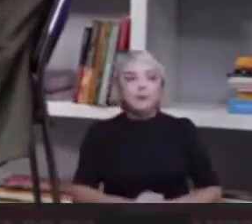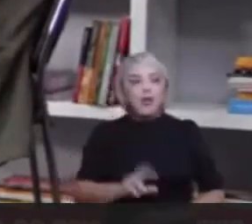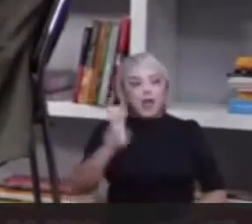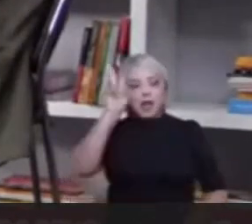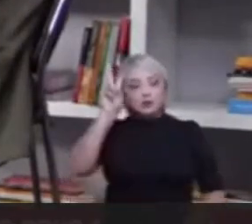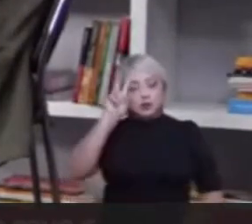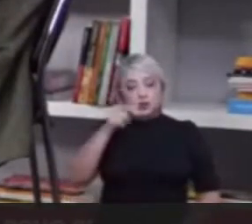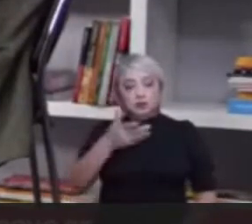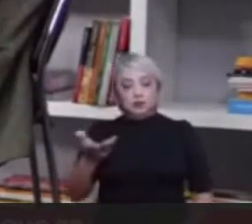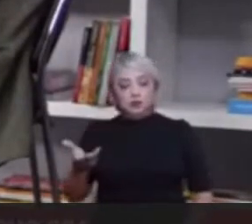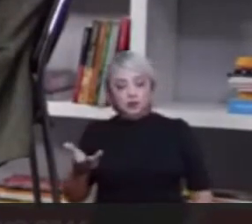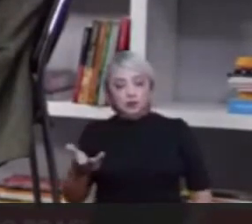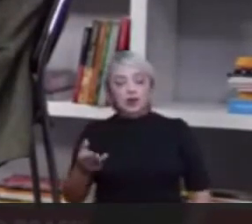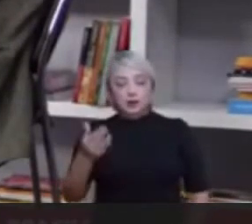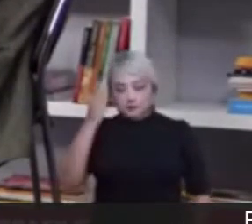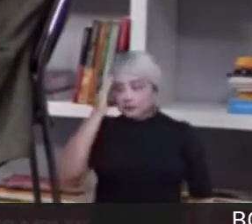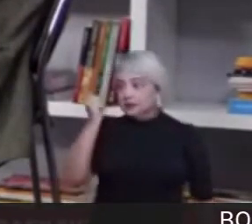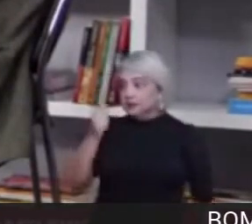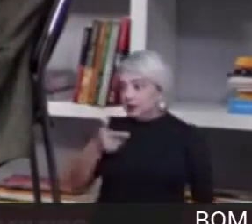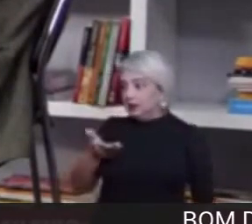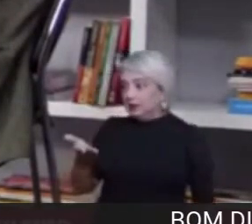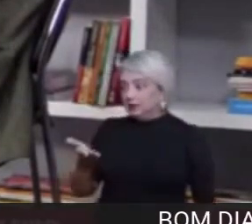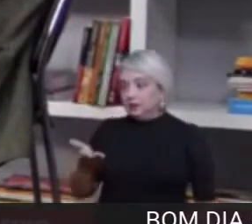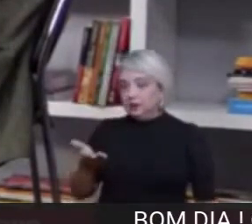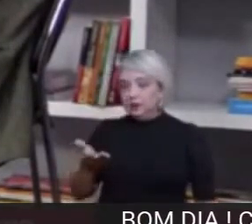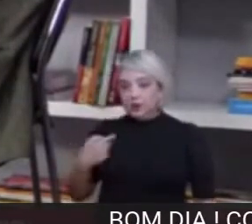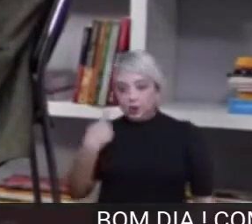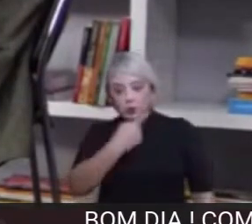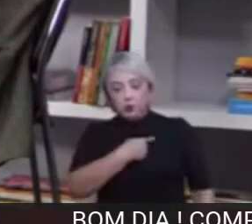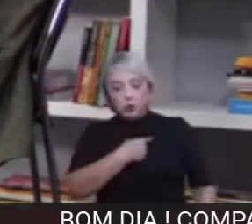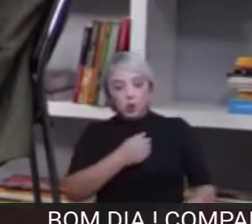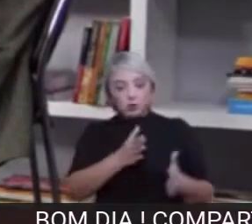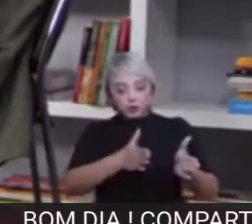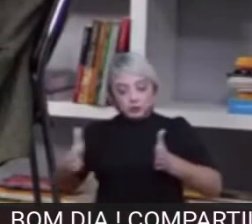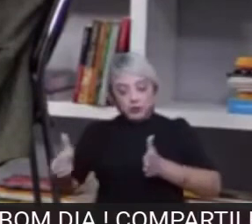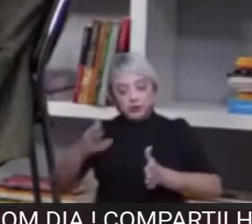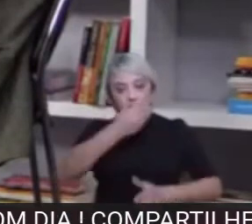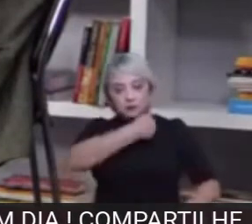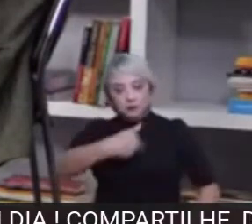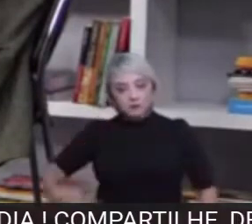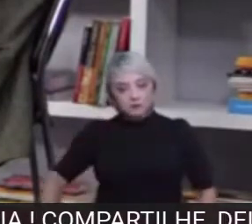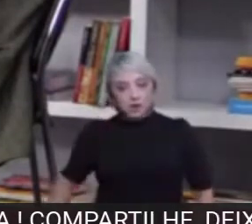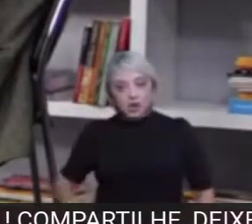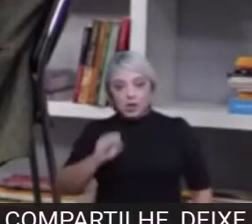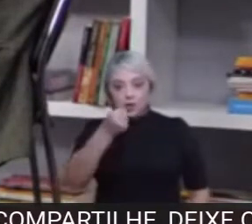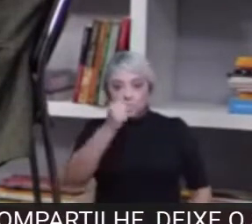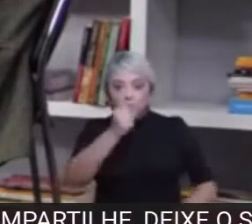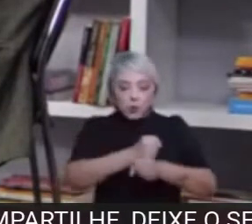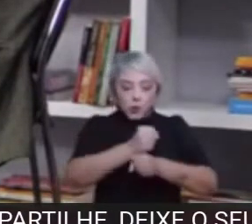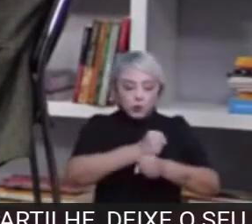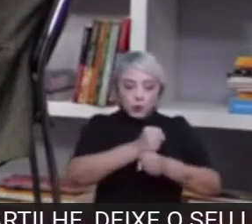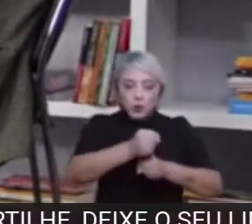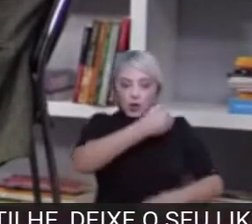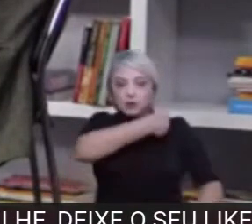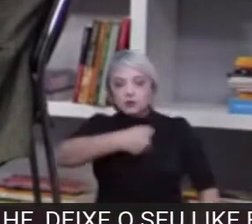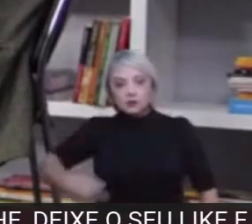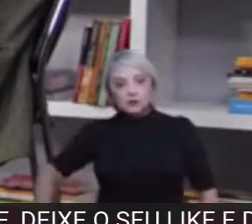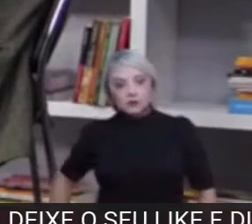Você sabe que, no nosso tempo de governo, em 8 anos de governo, o que